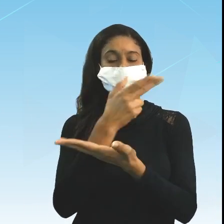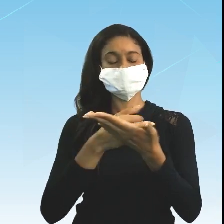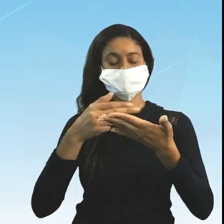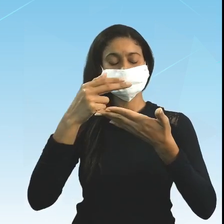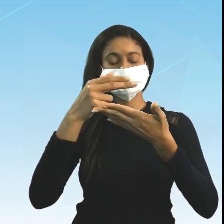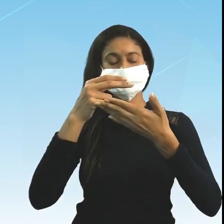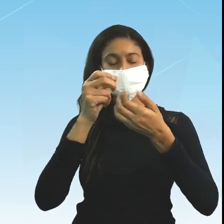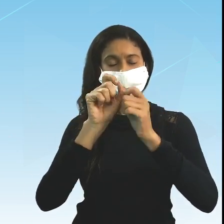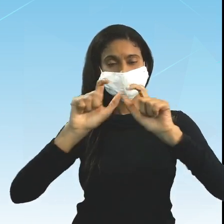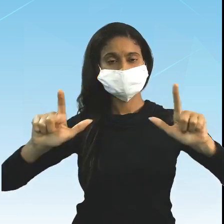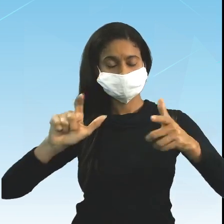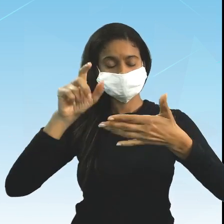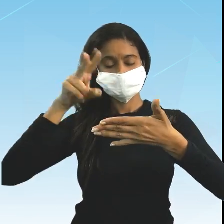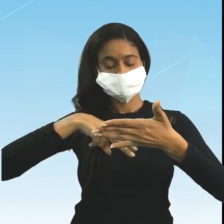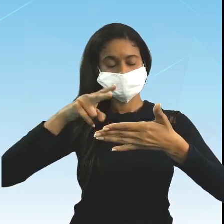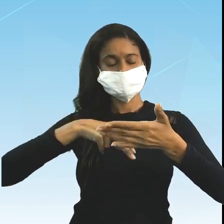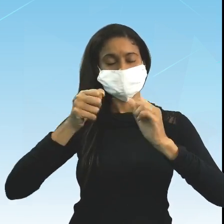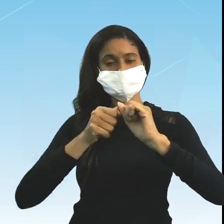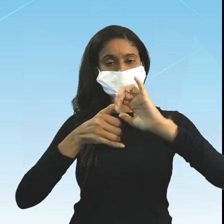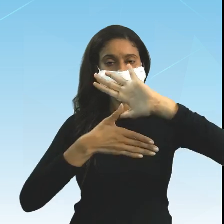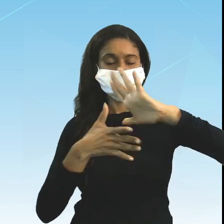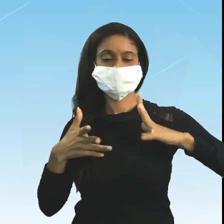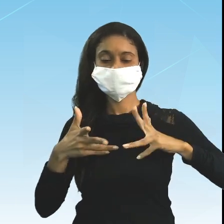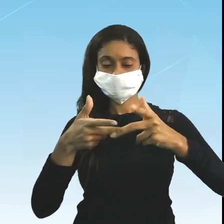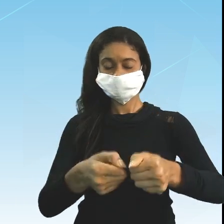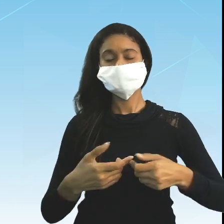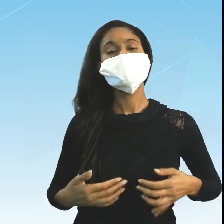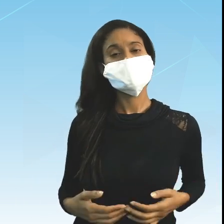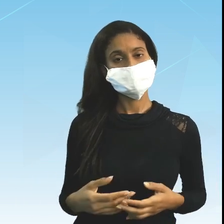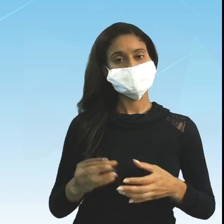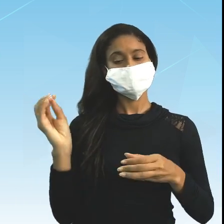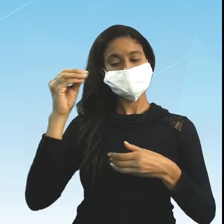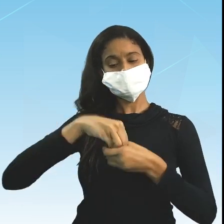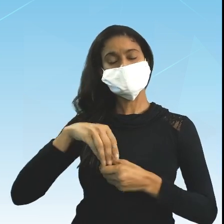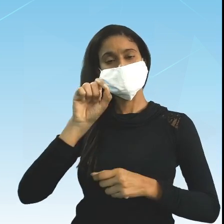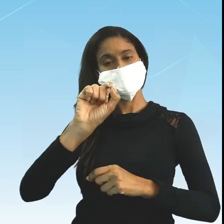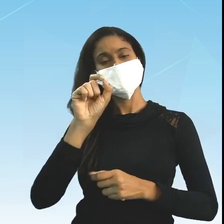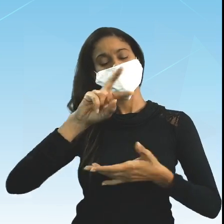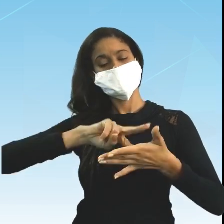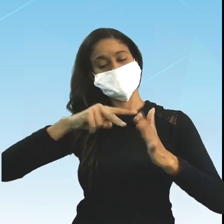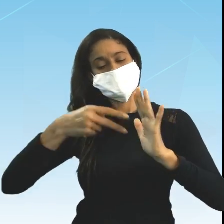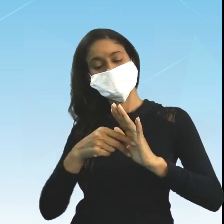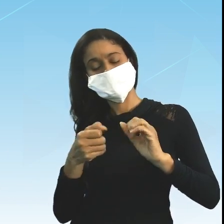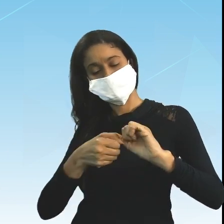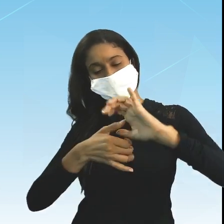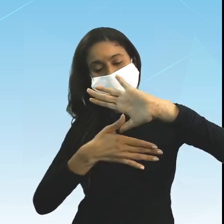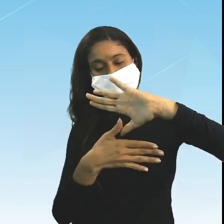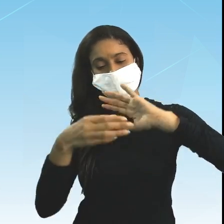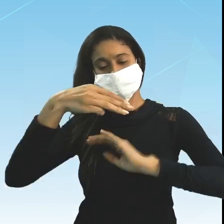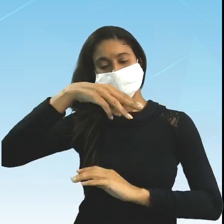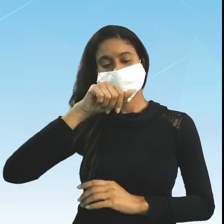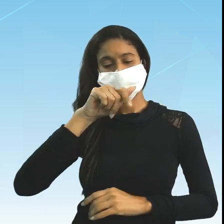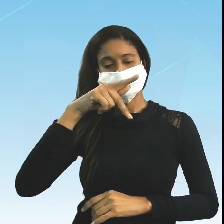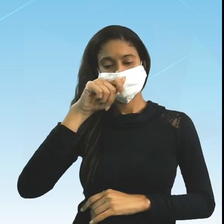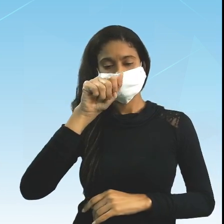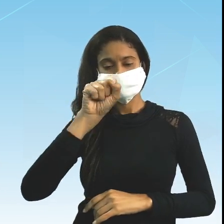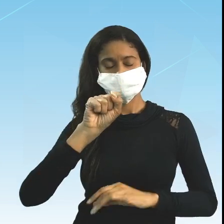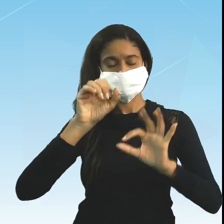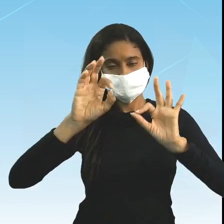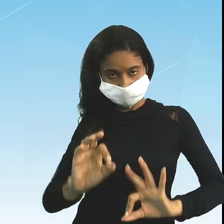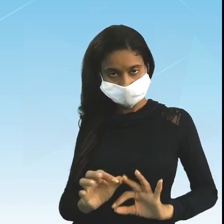amores, compõe dentro das representações do que são os mapas. Certo, meus cotoquinhos de